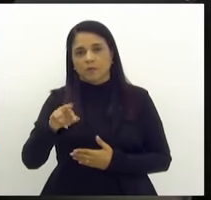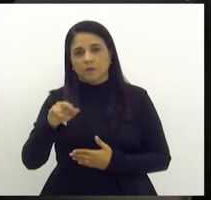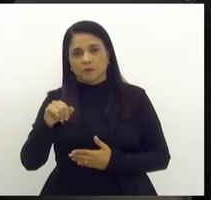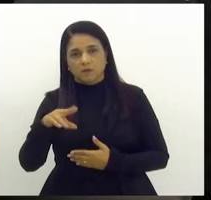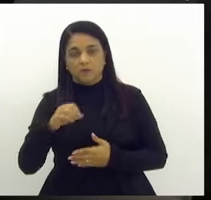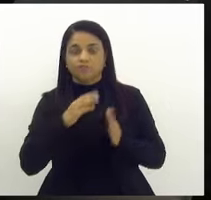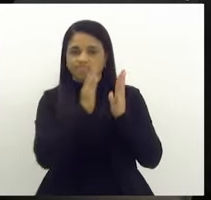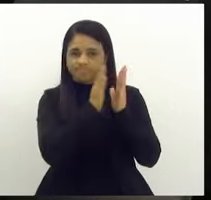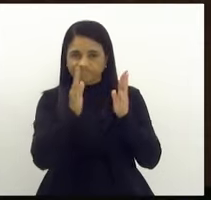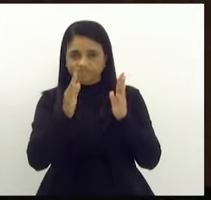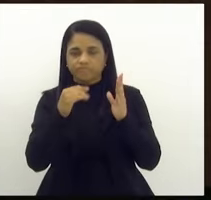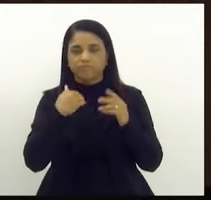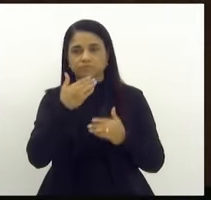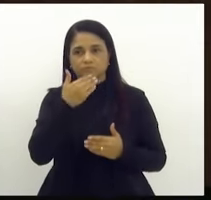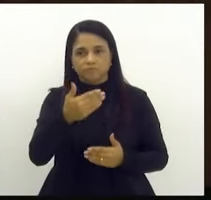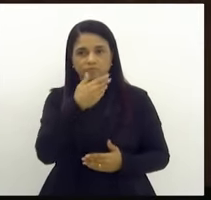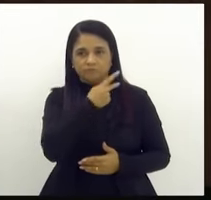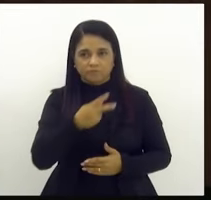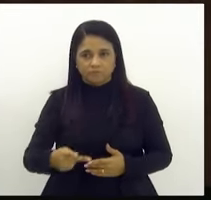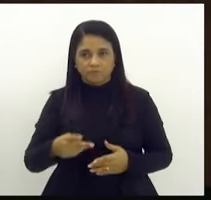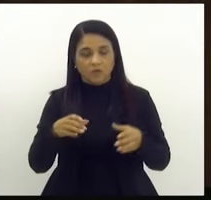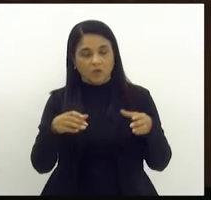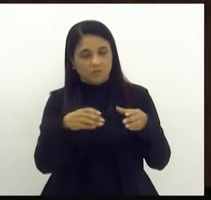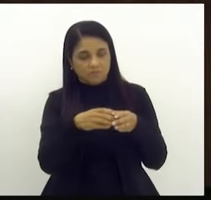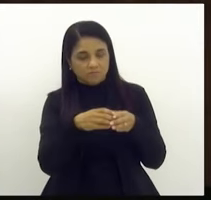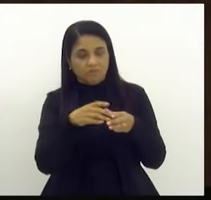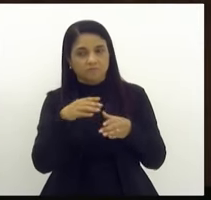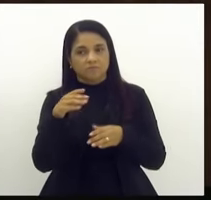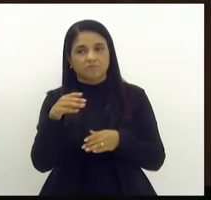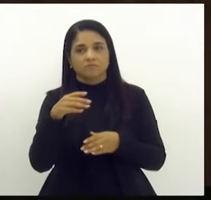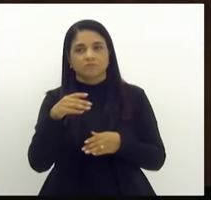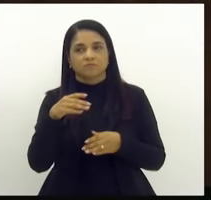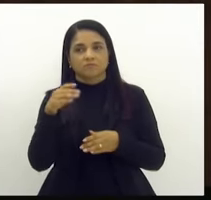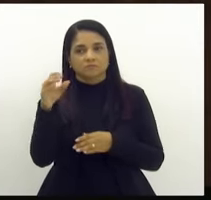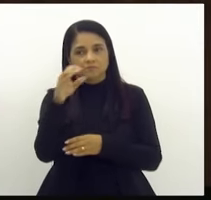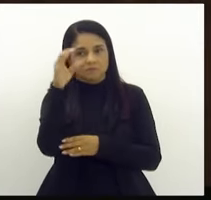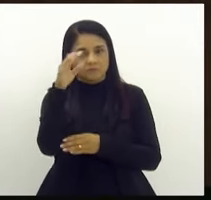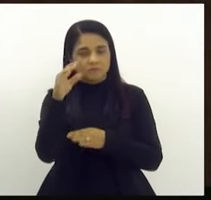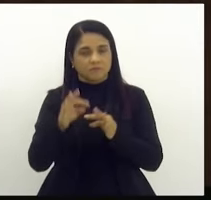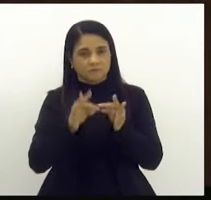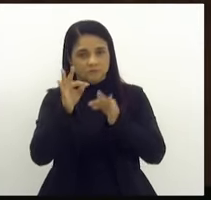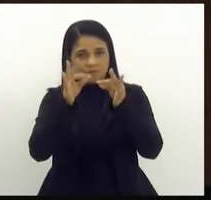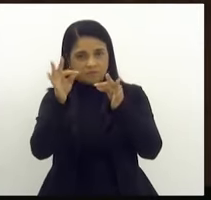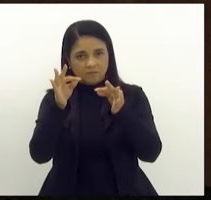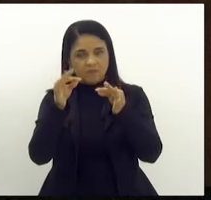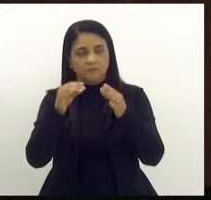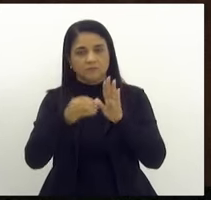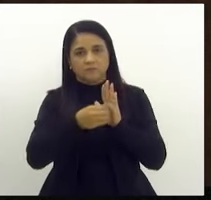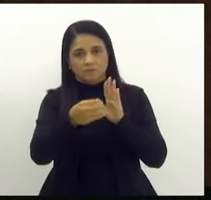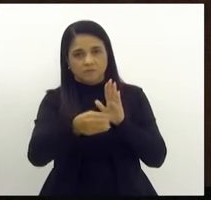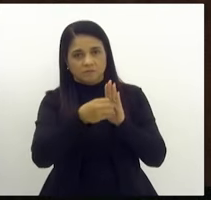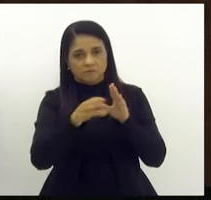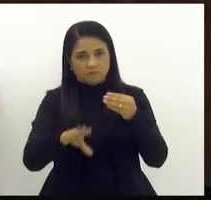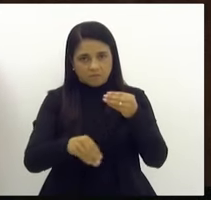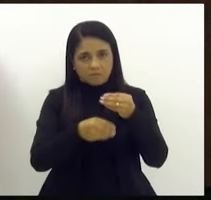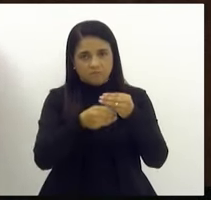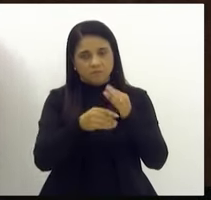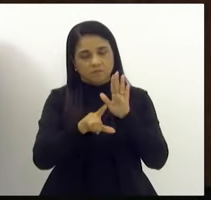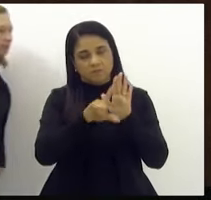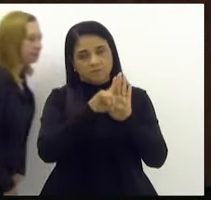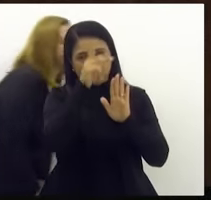Presidente eu queria pedir pra Comissão da Ciência e Tecnologia também parecer sobre essa lei do projeto de lei complementar por